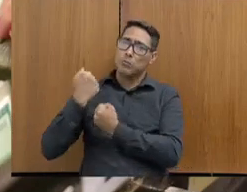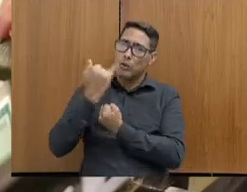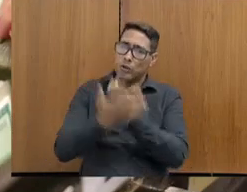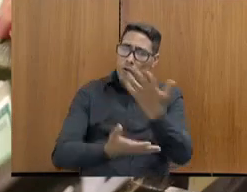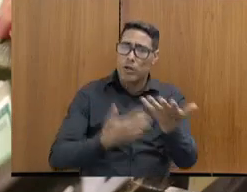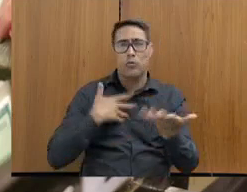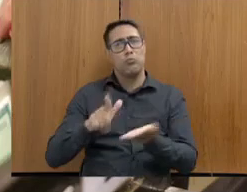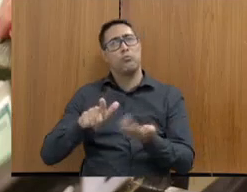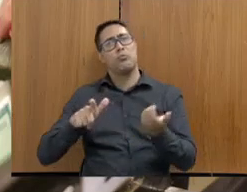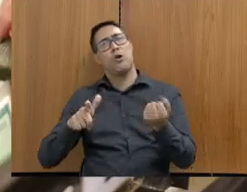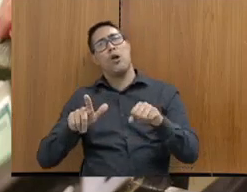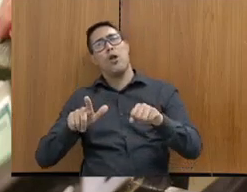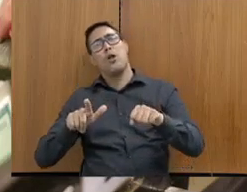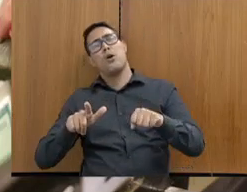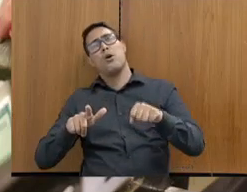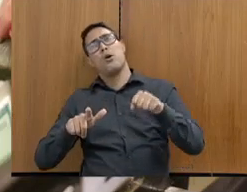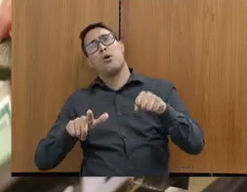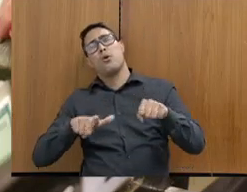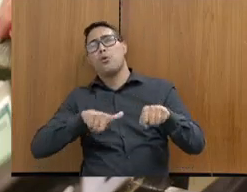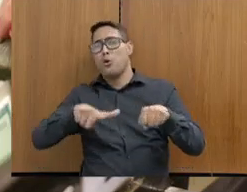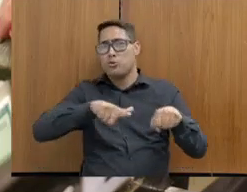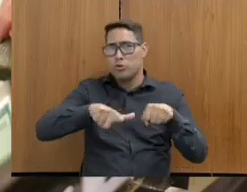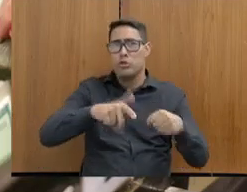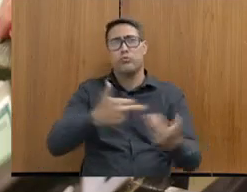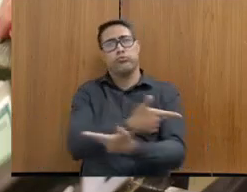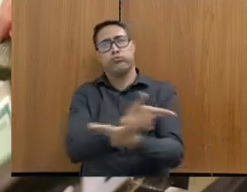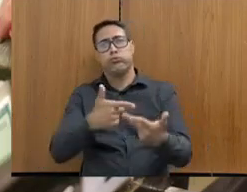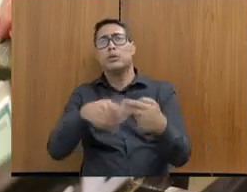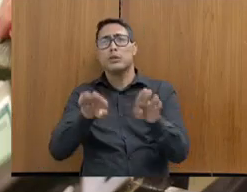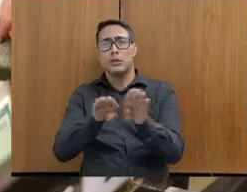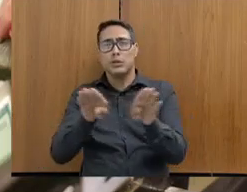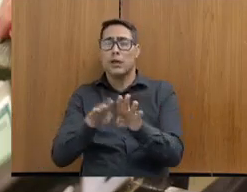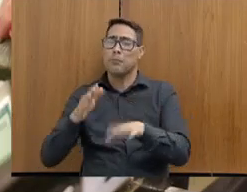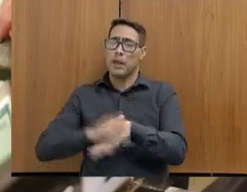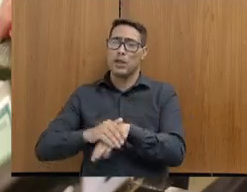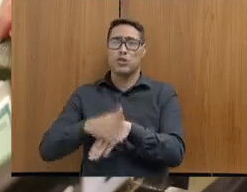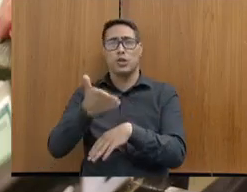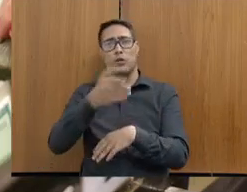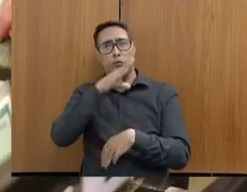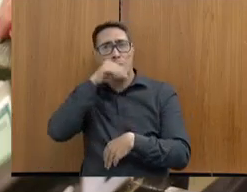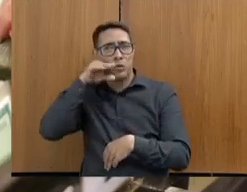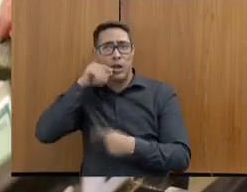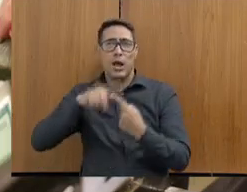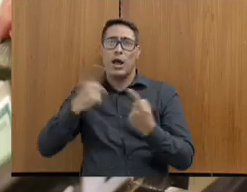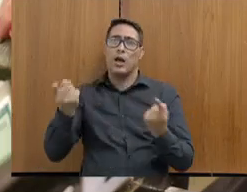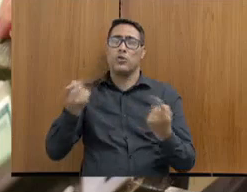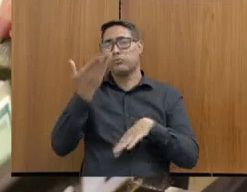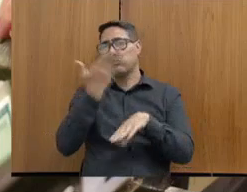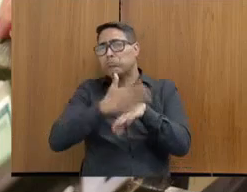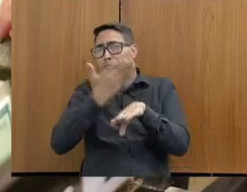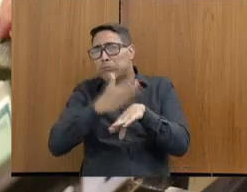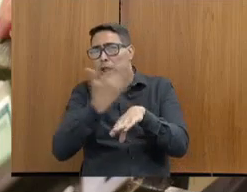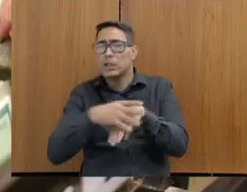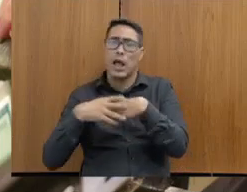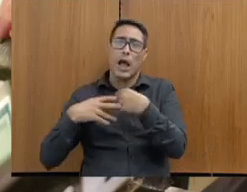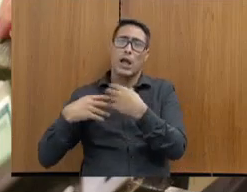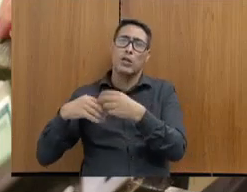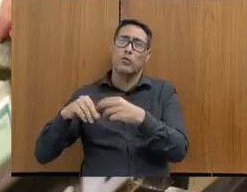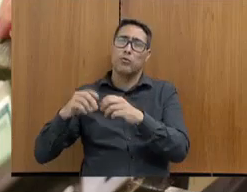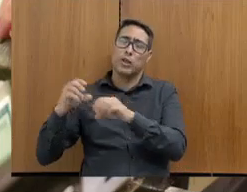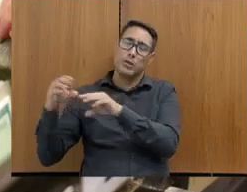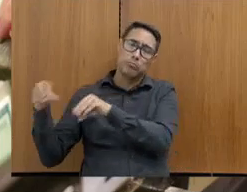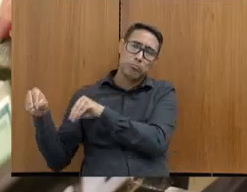logísticos Quanto é sessão também de servidores Estagiários né que auxiliam